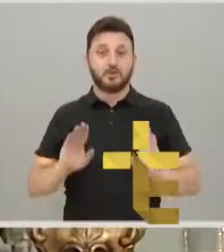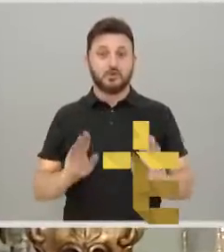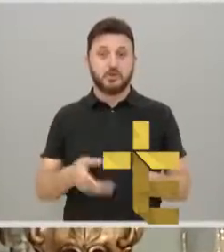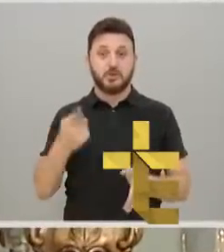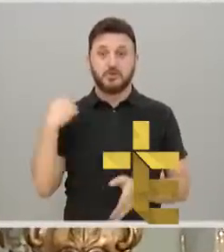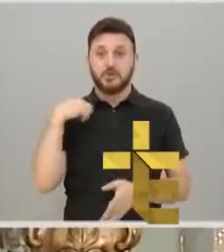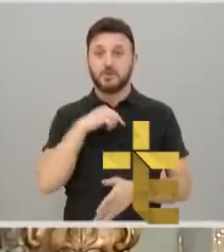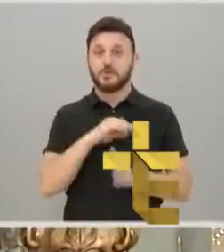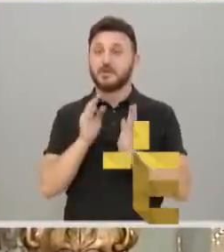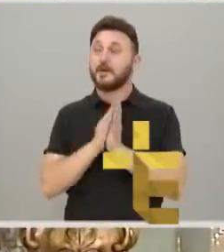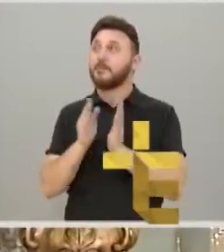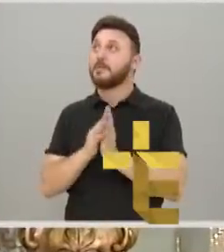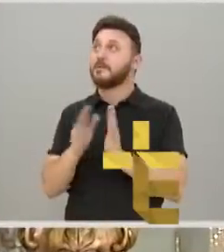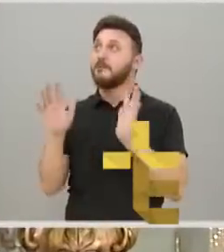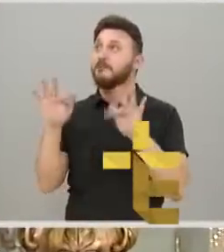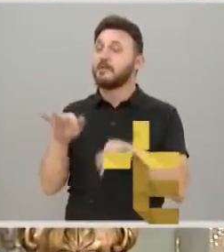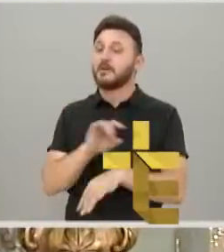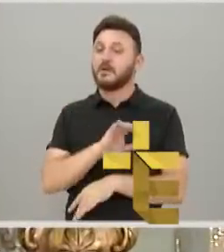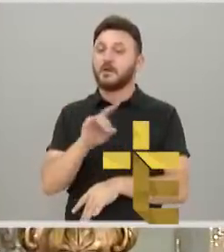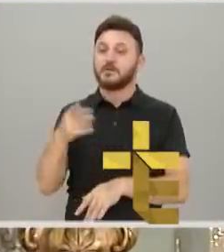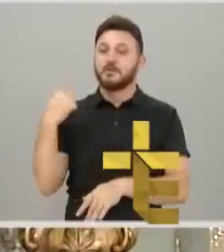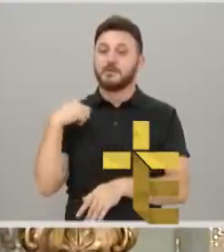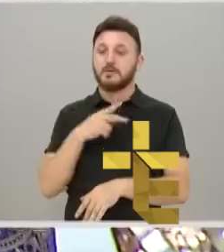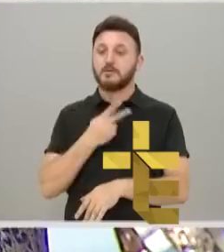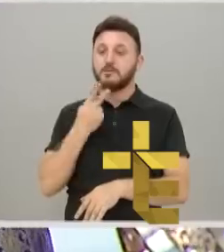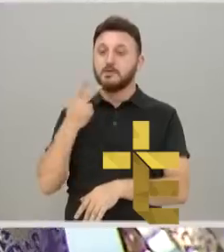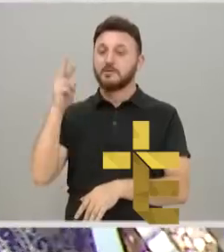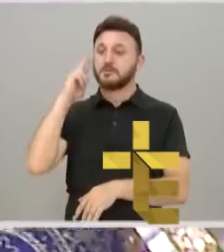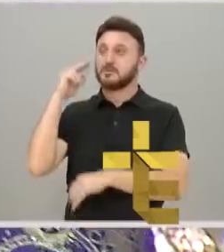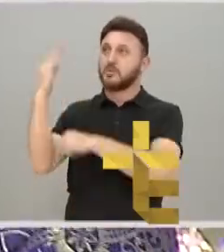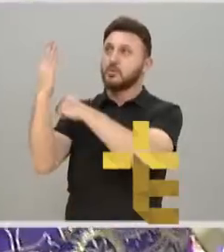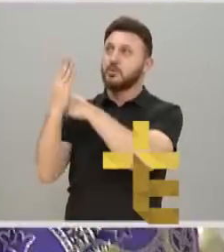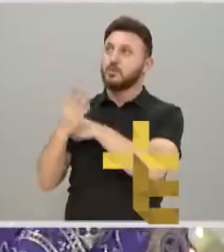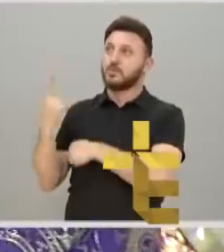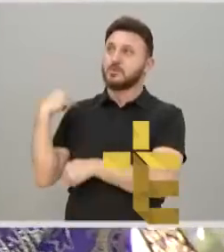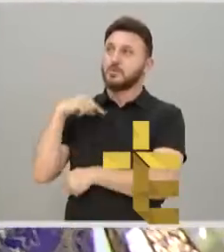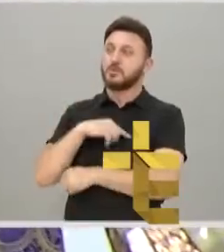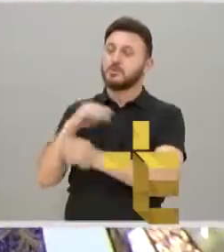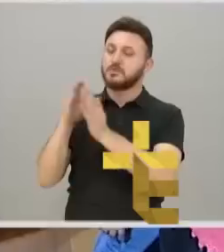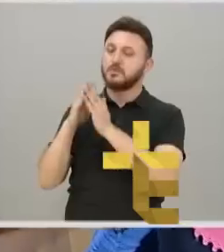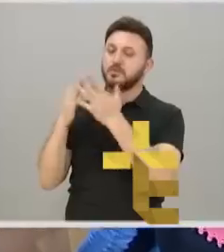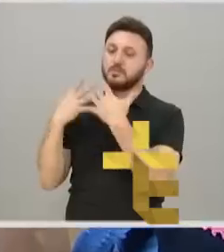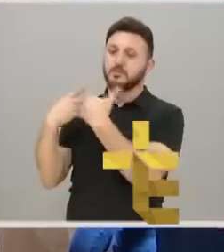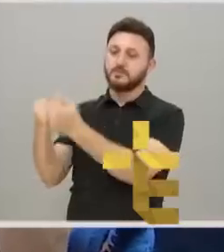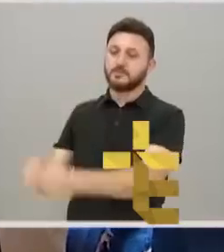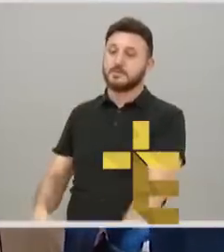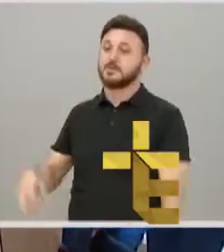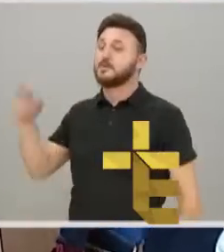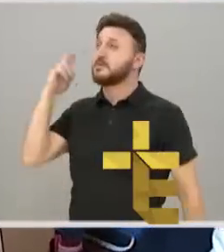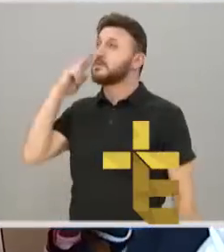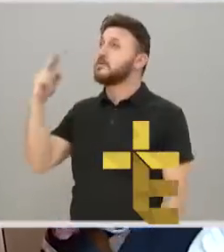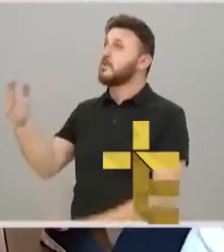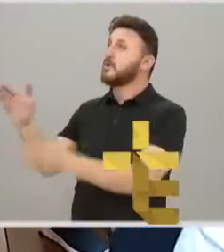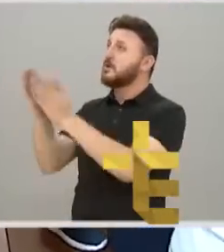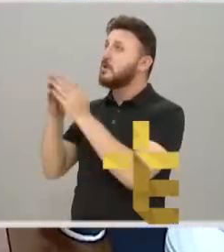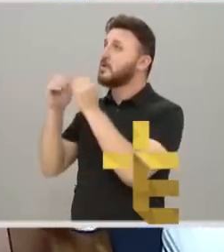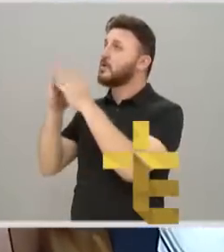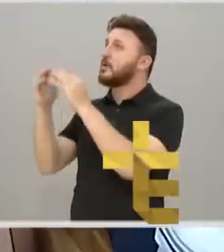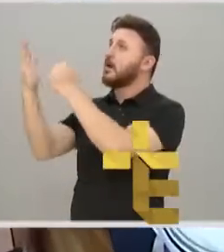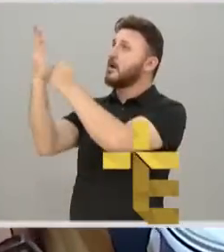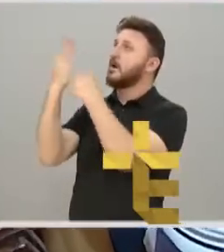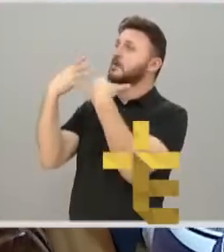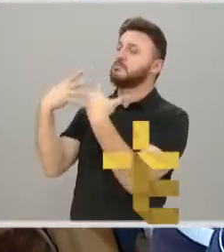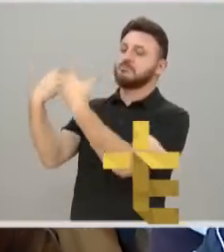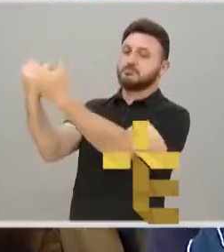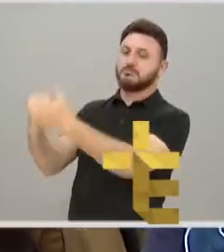nossa prece ao final de cada prece. Senhor, sede favorável à nossa súplica. Senhor, sede